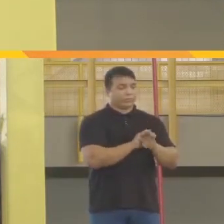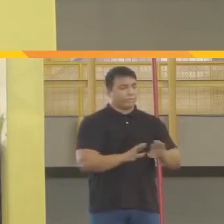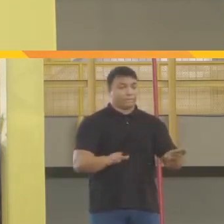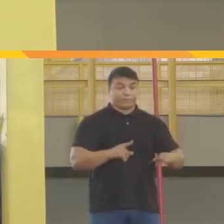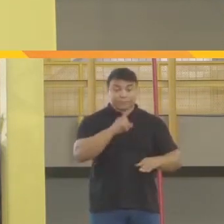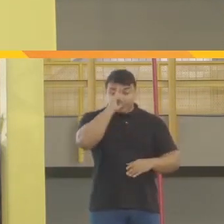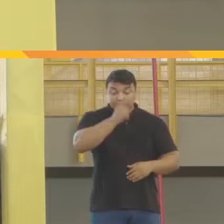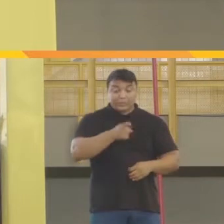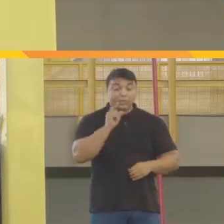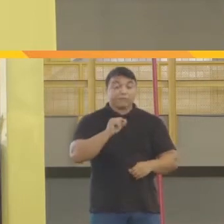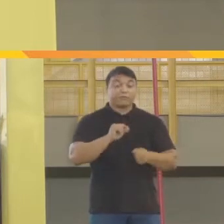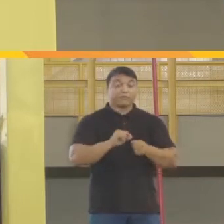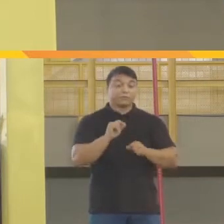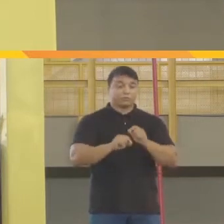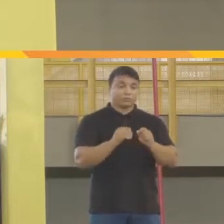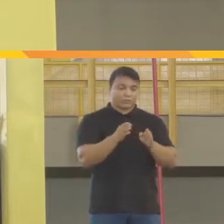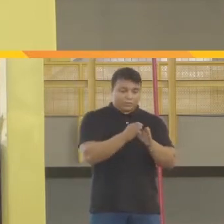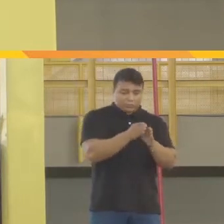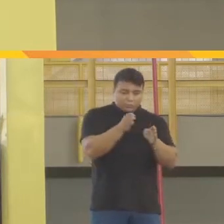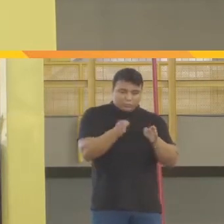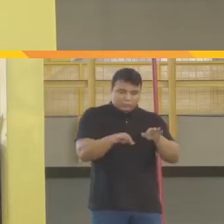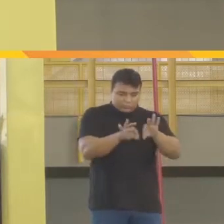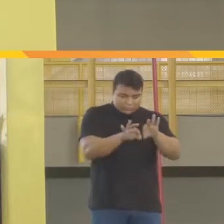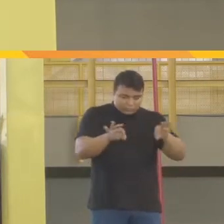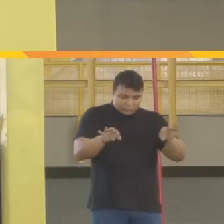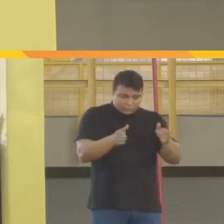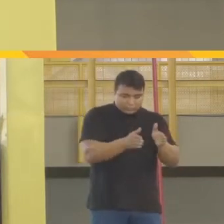mandava os peões colocar o espaço